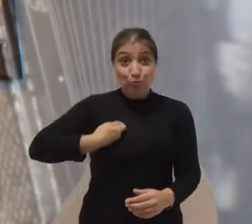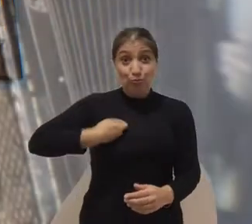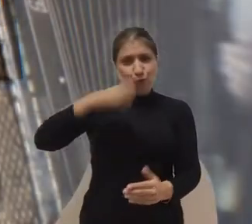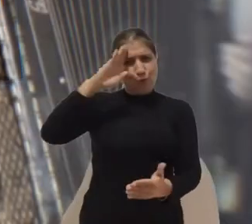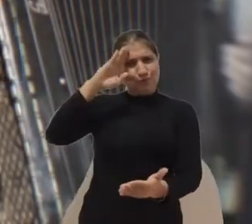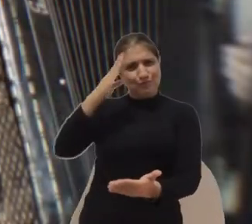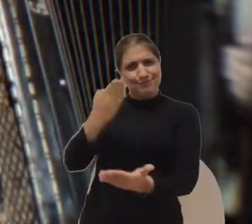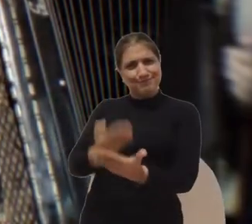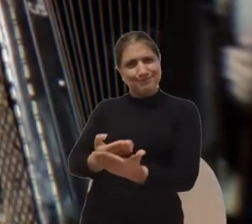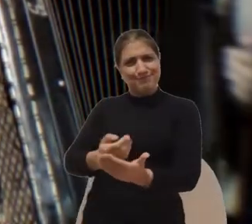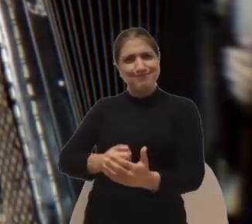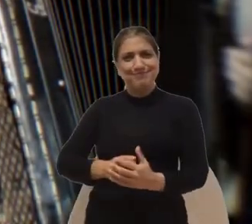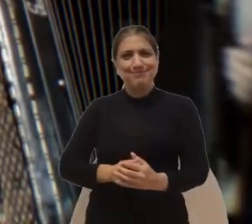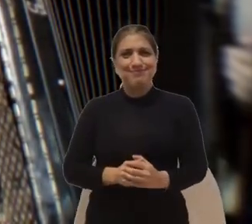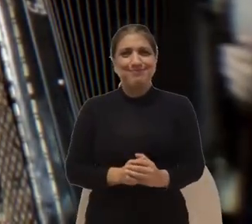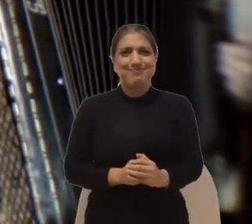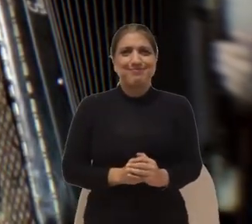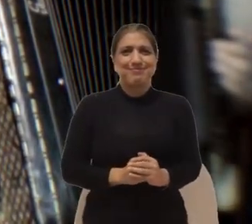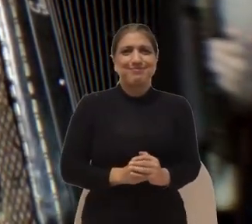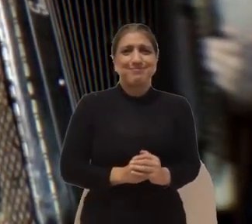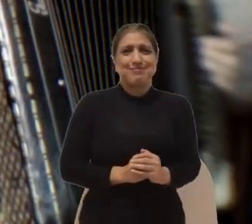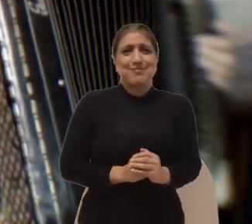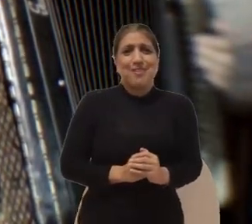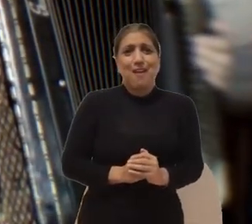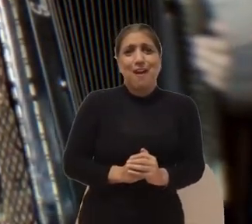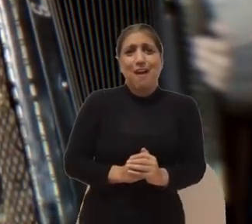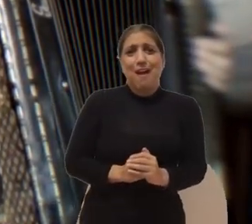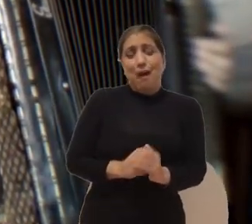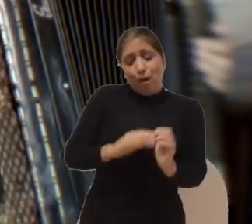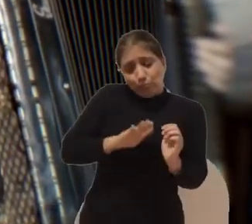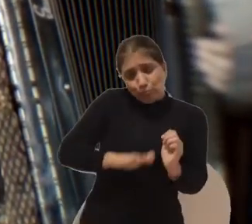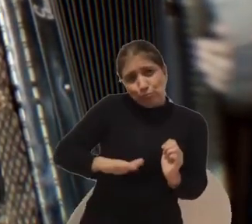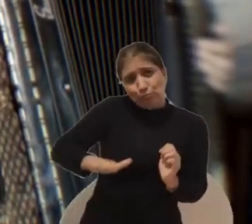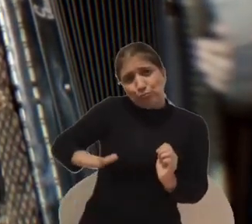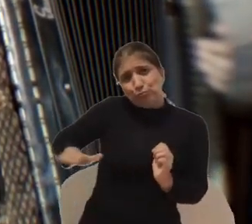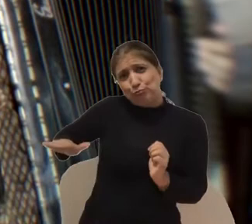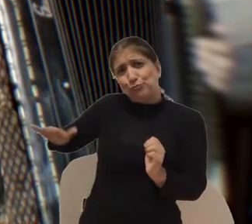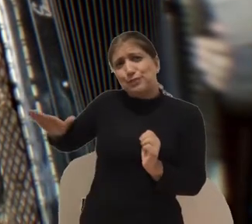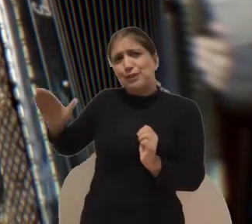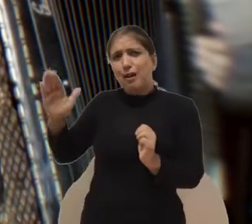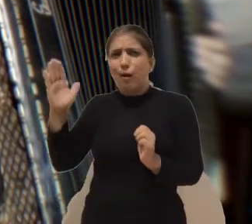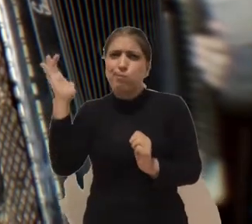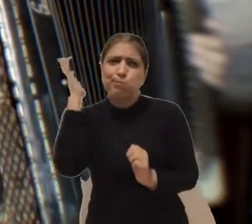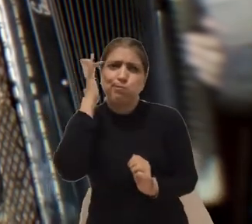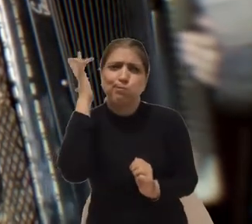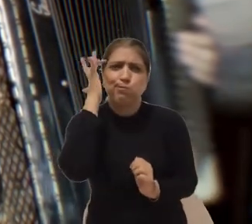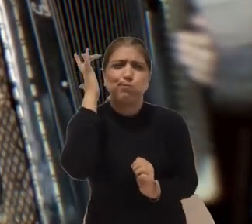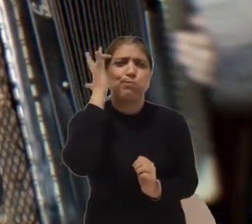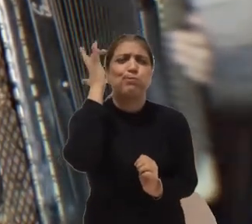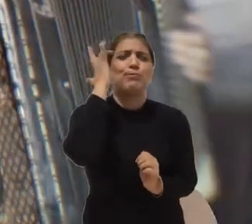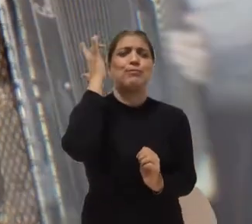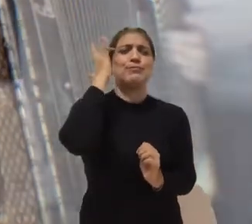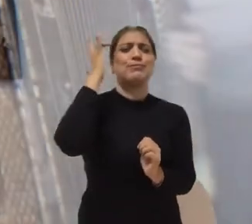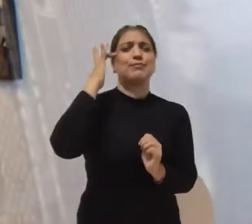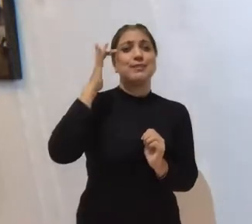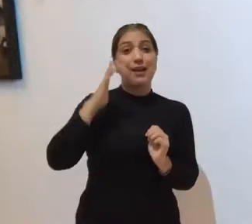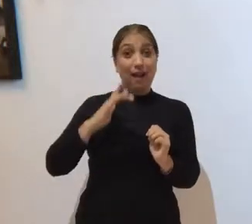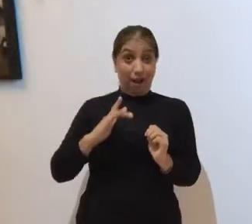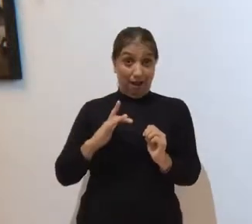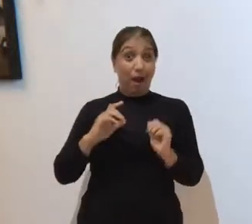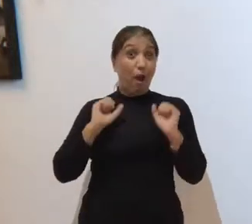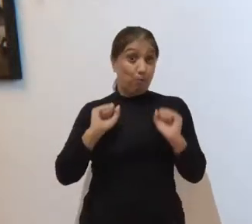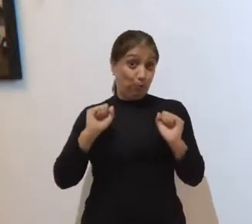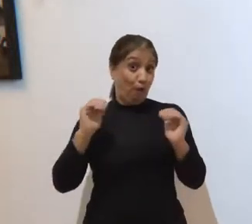ser valente é ser confiante. Que gente pequenina já é gente. Toda